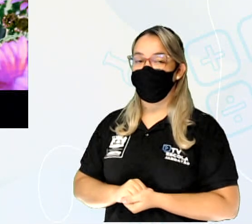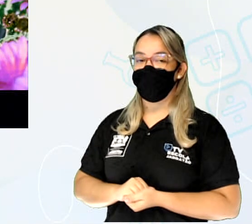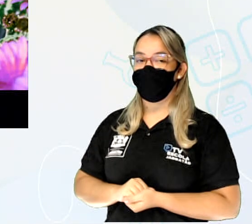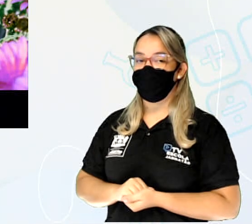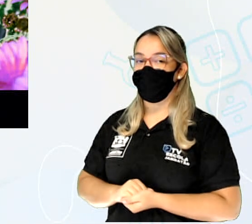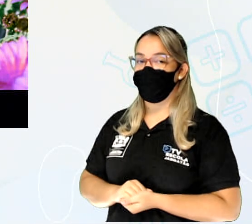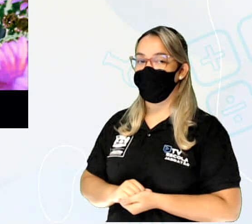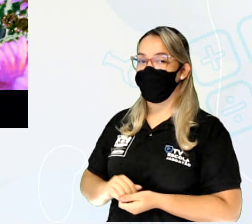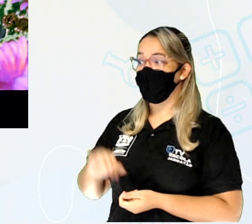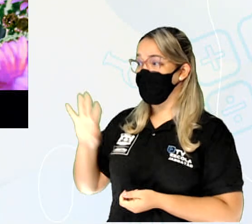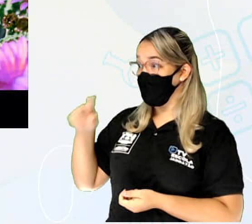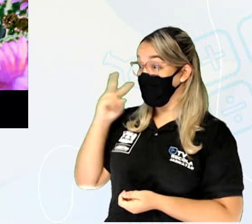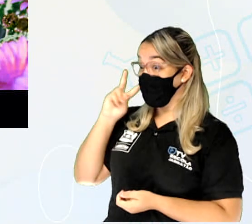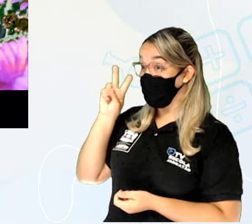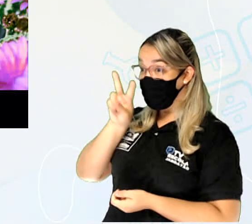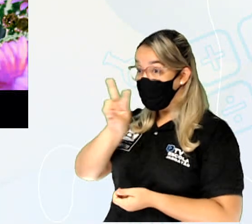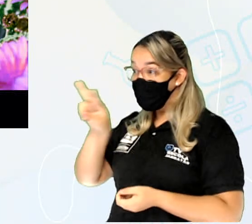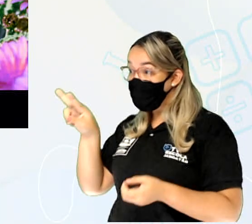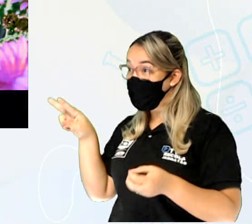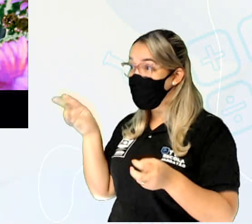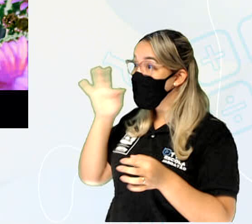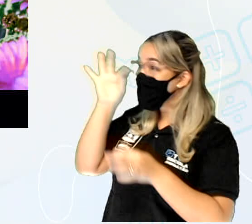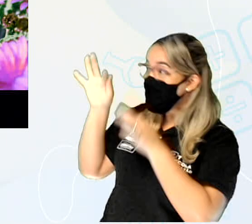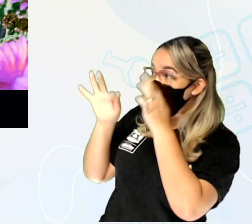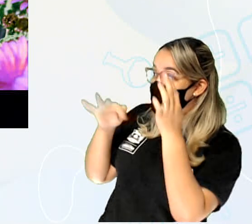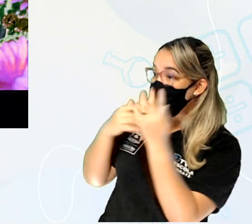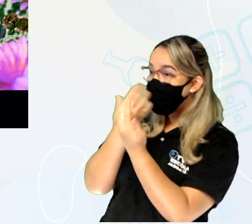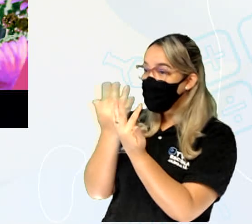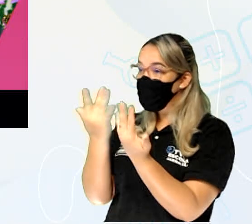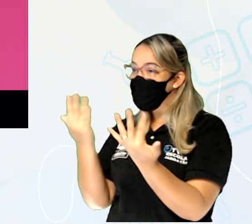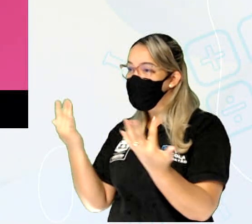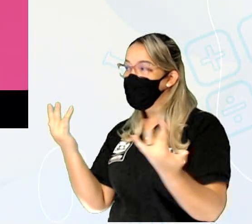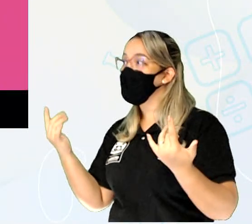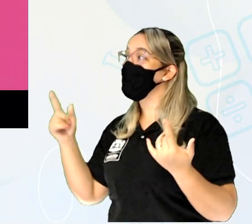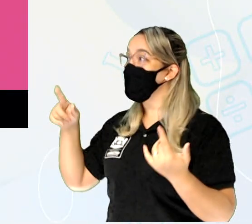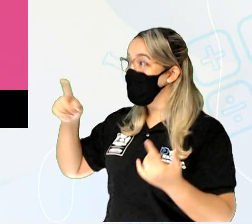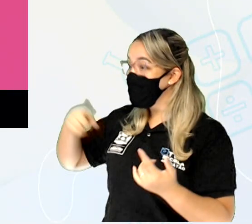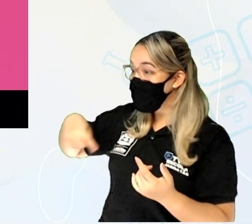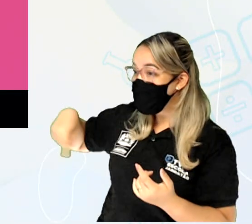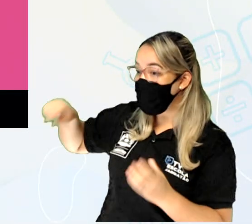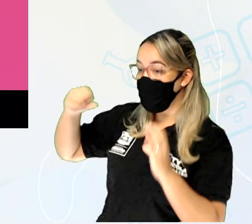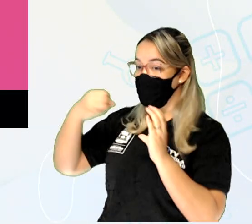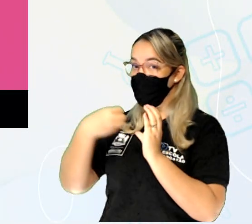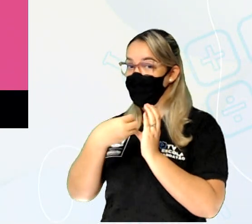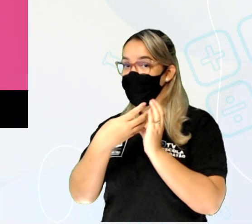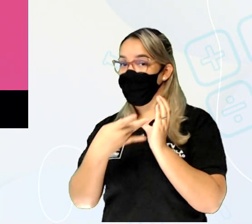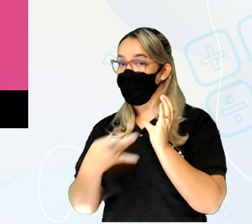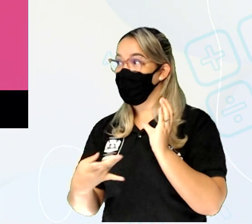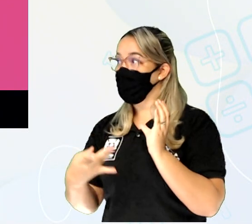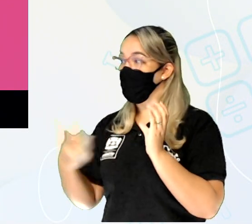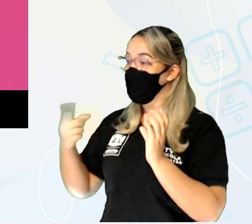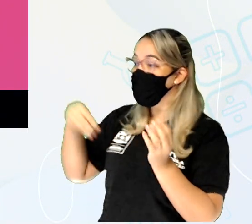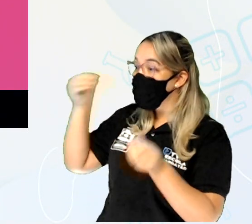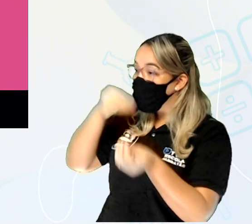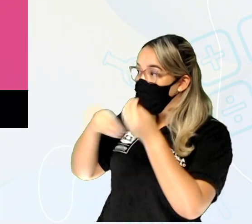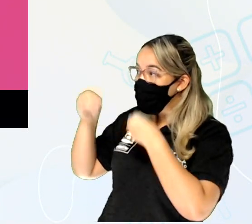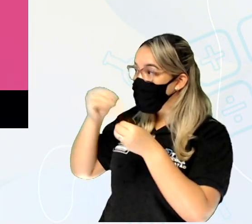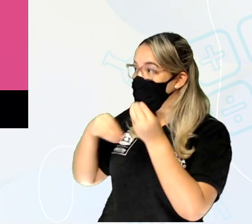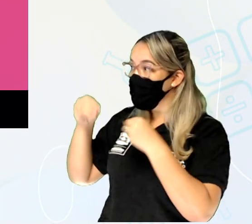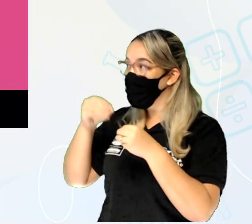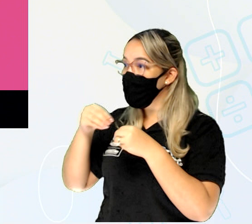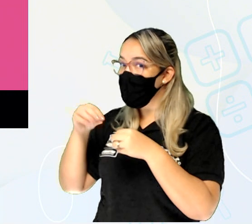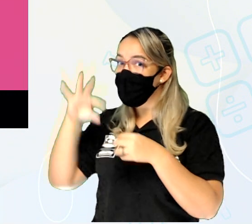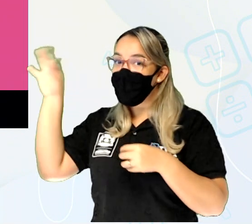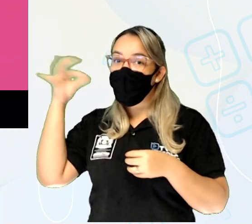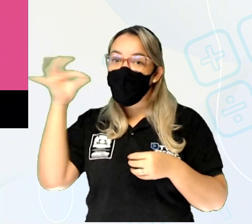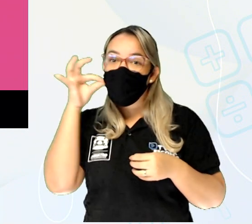Um canteiro de flores? Sim, é o cardápio perfeito para polinizadores. Didi, abelhas não são os